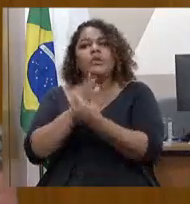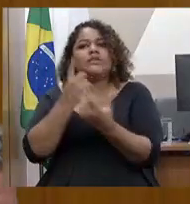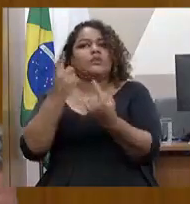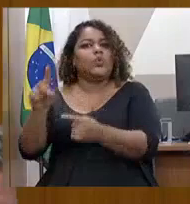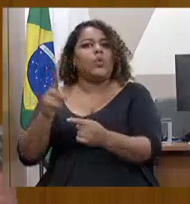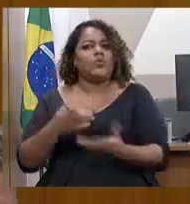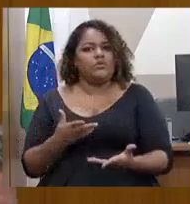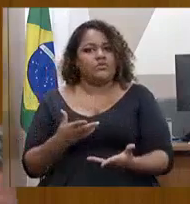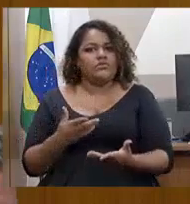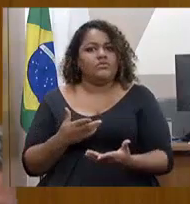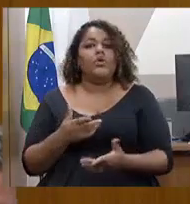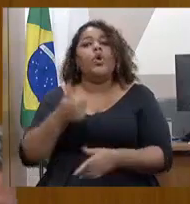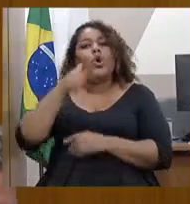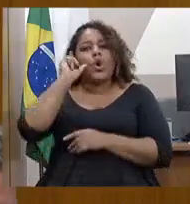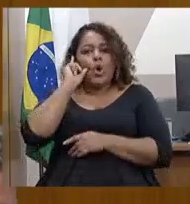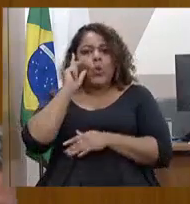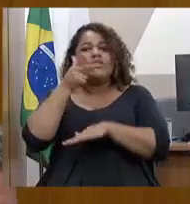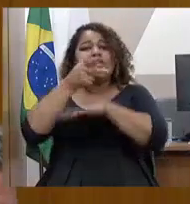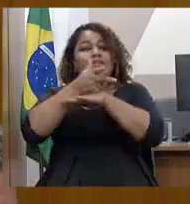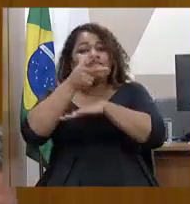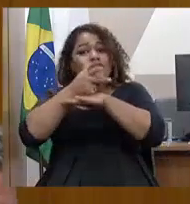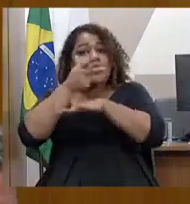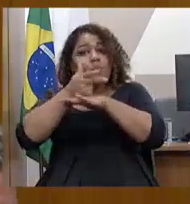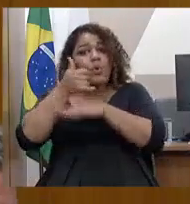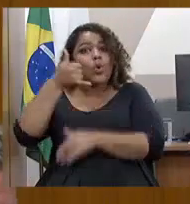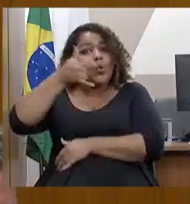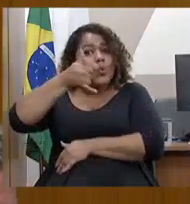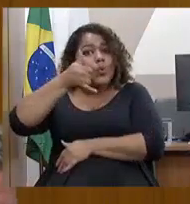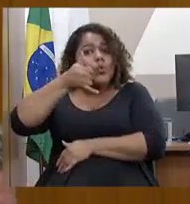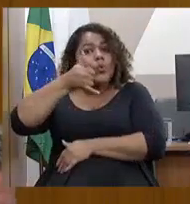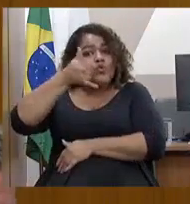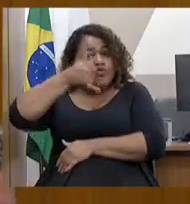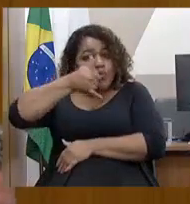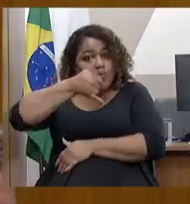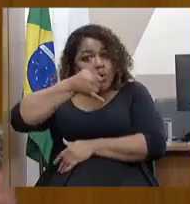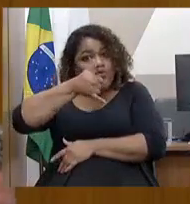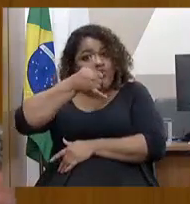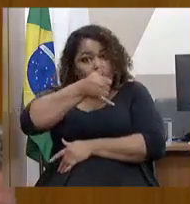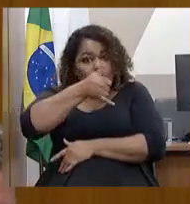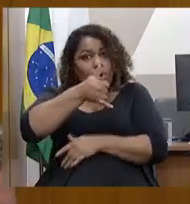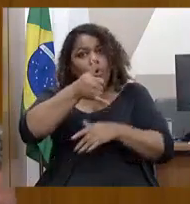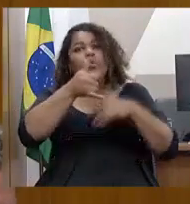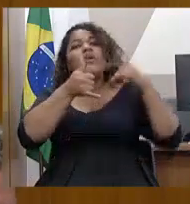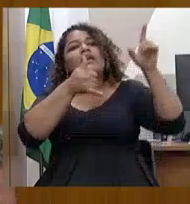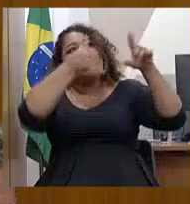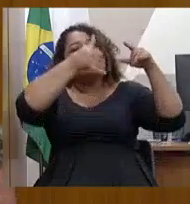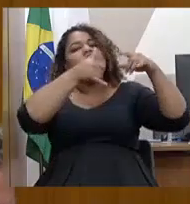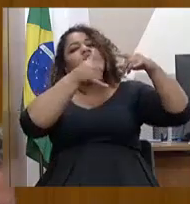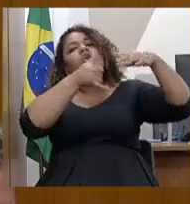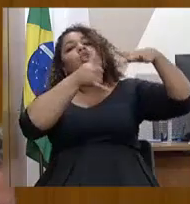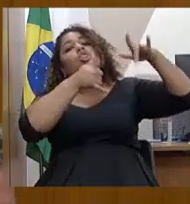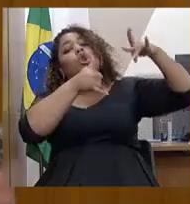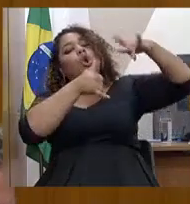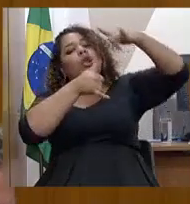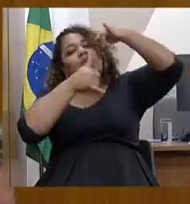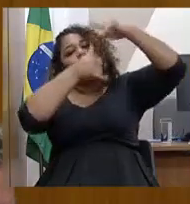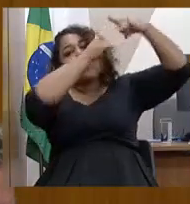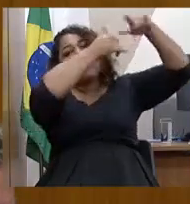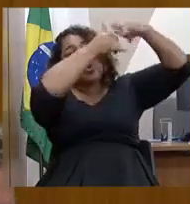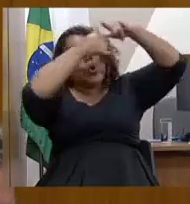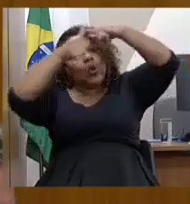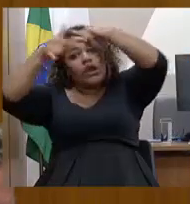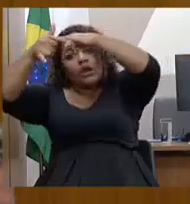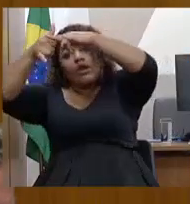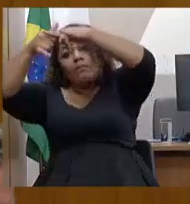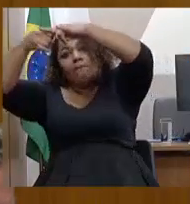defensivo sendo jogado com Drone e quando o Drone dá meia volta ele atinge